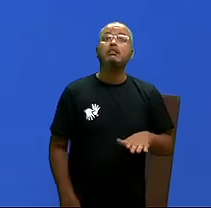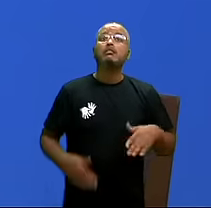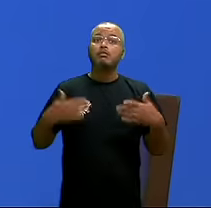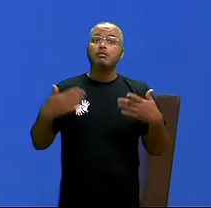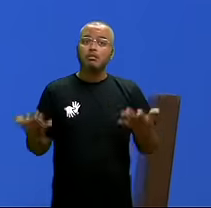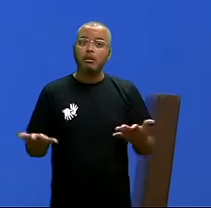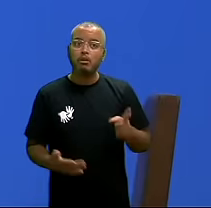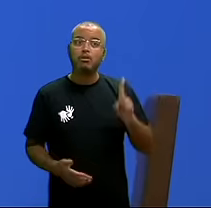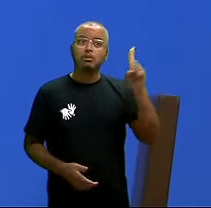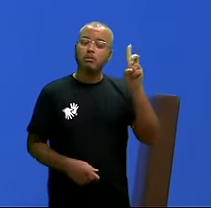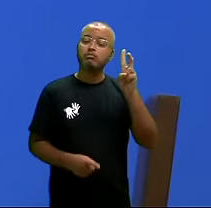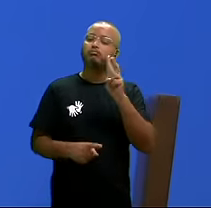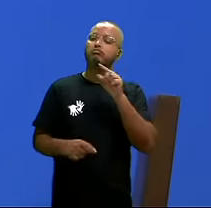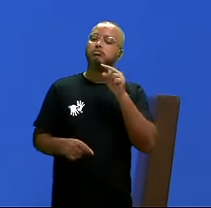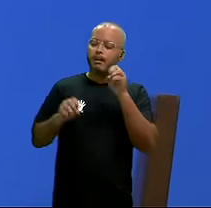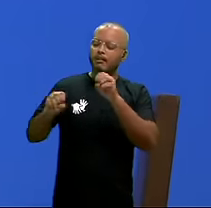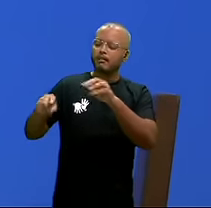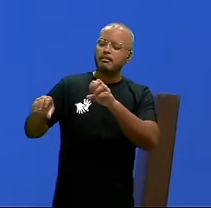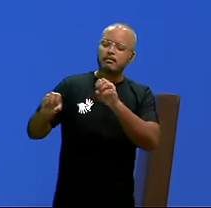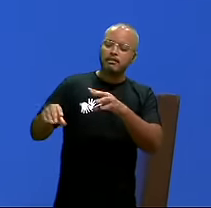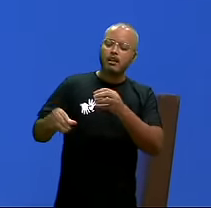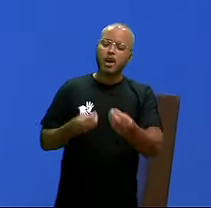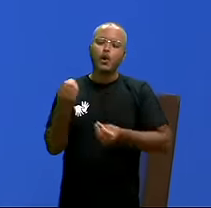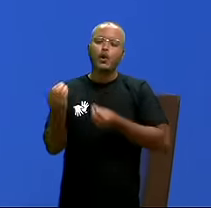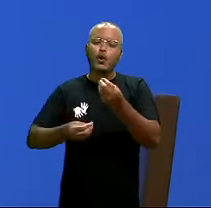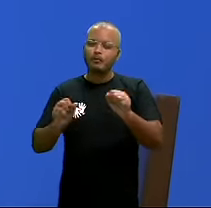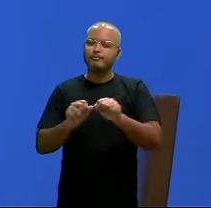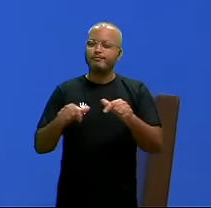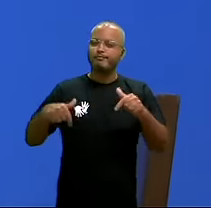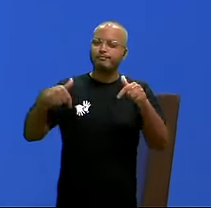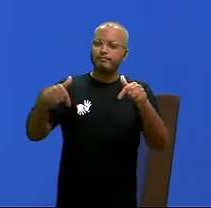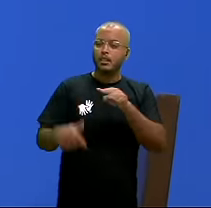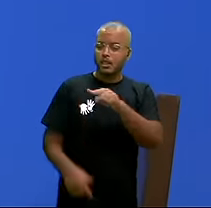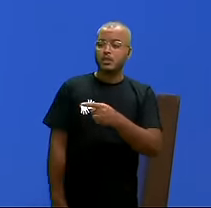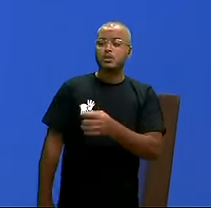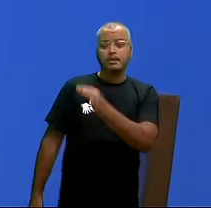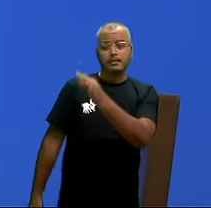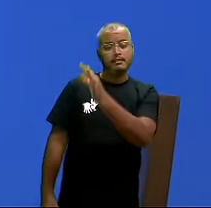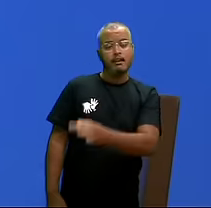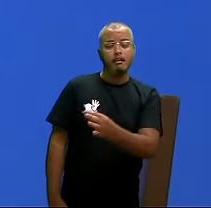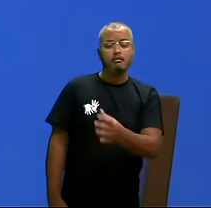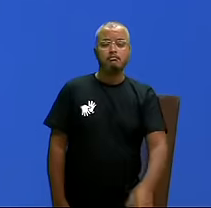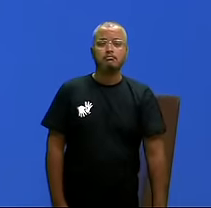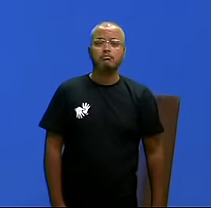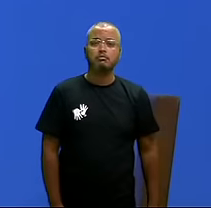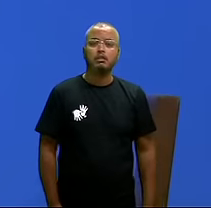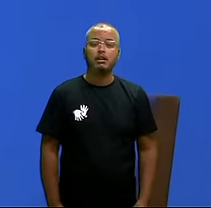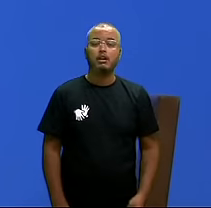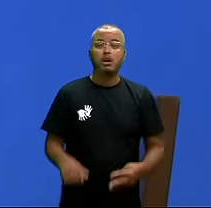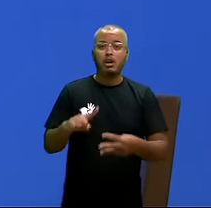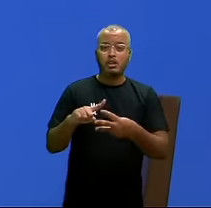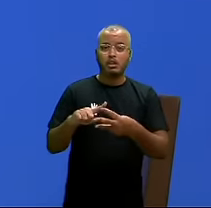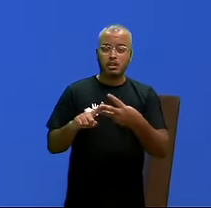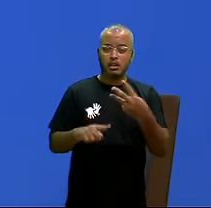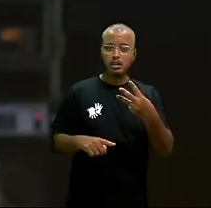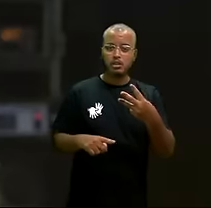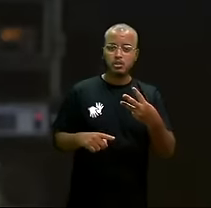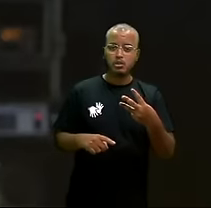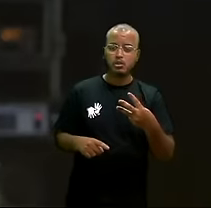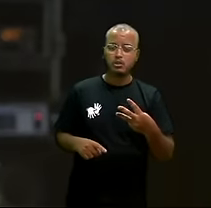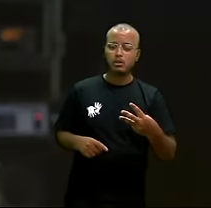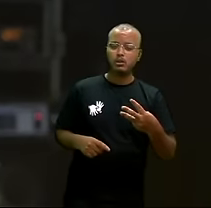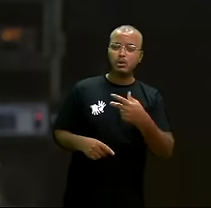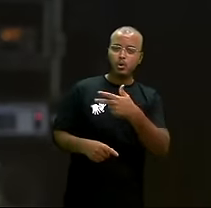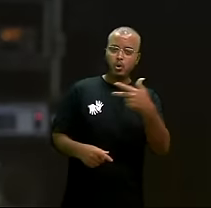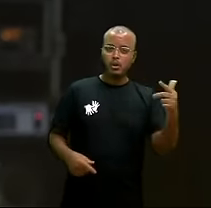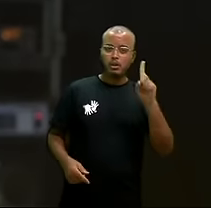Está sendo aperfeiçoado, mas é bom demais. Isso que dá certo. E três coisas que Deus promete. Existem três coisas que